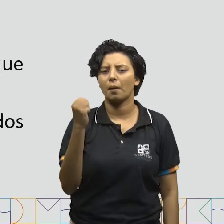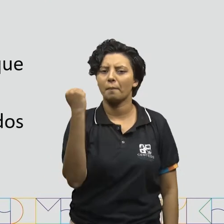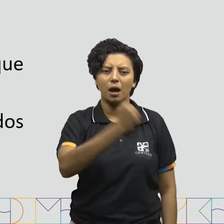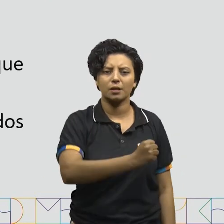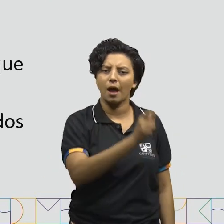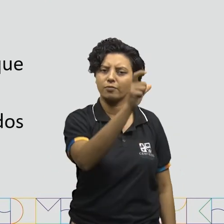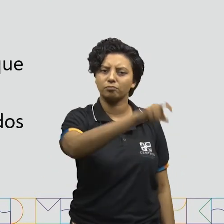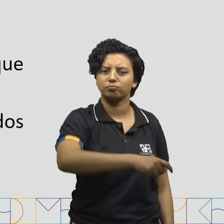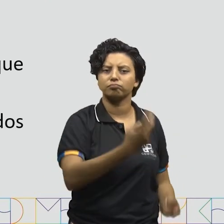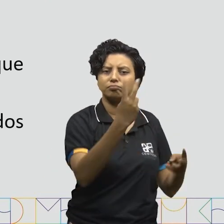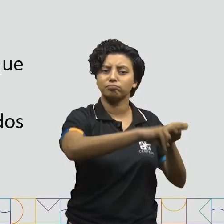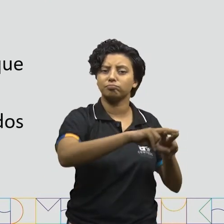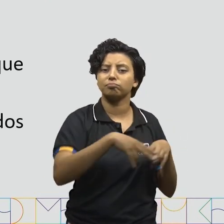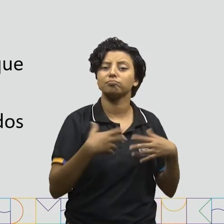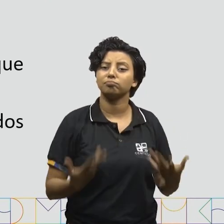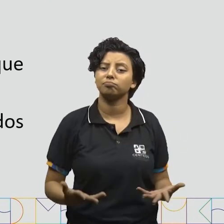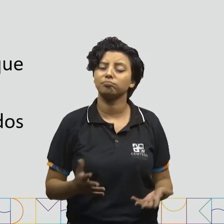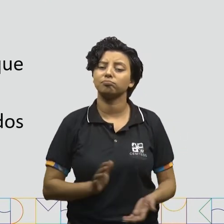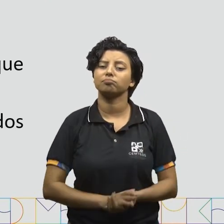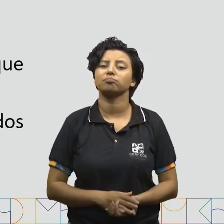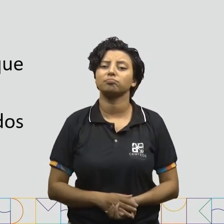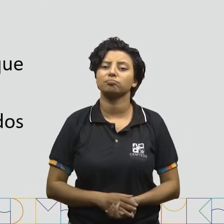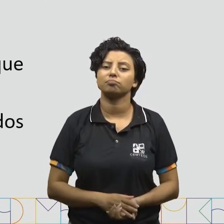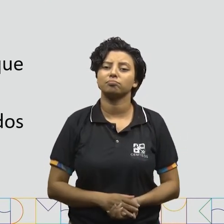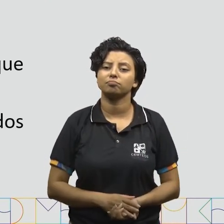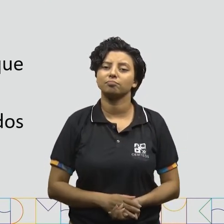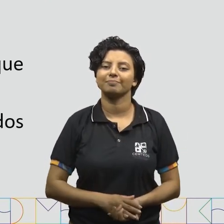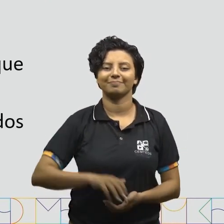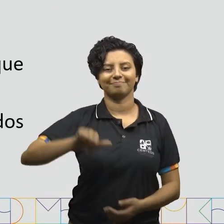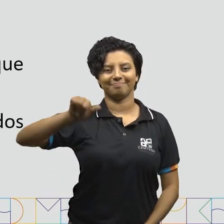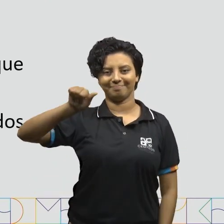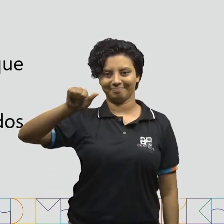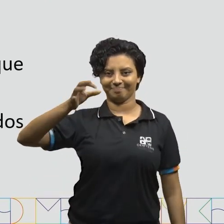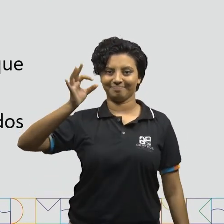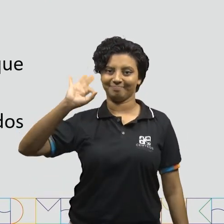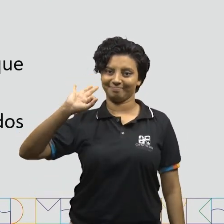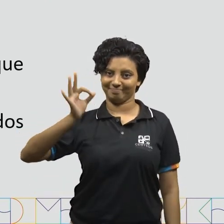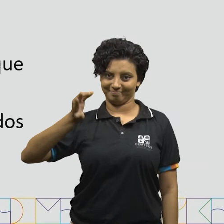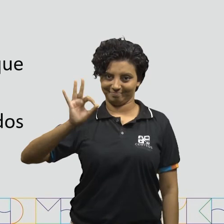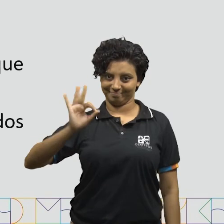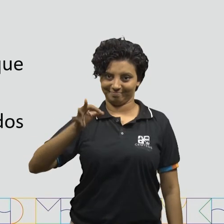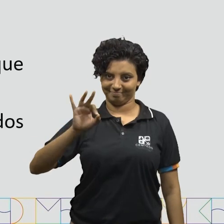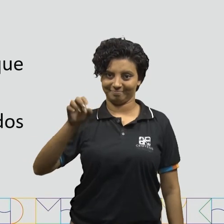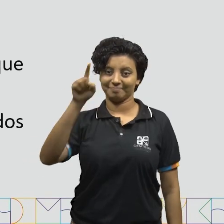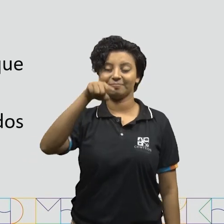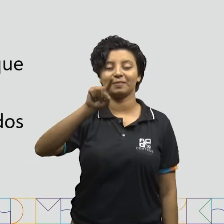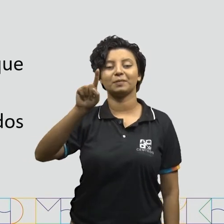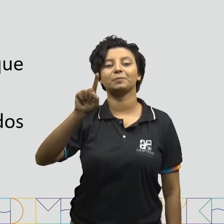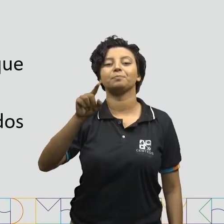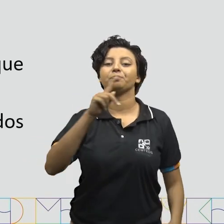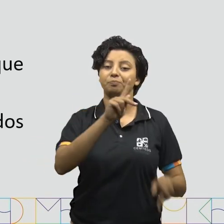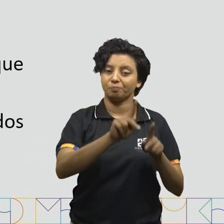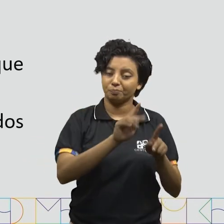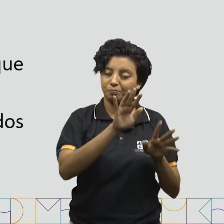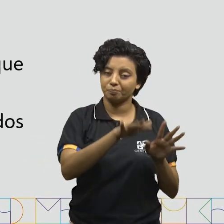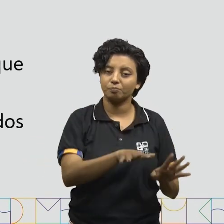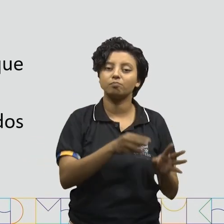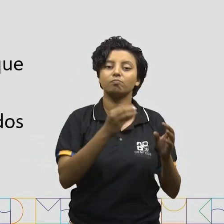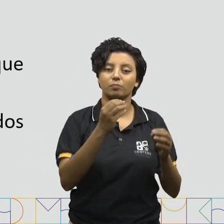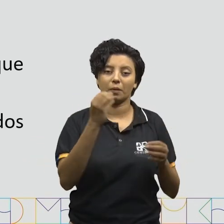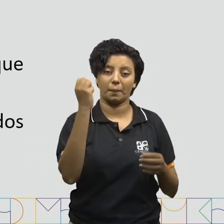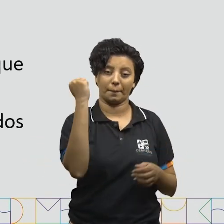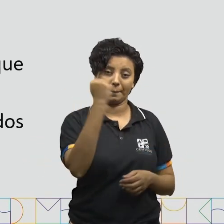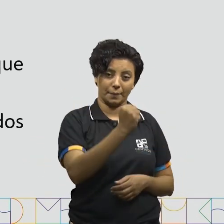guerra? E aí, lembra? A resposta certa é a letra A. Os tupinambás